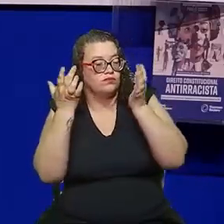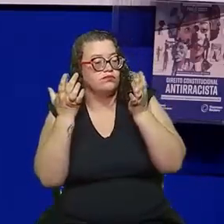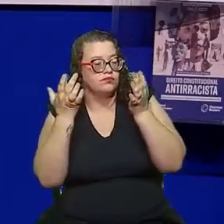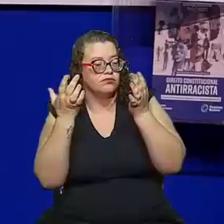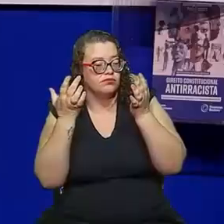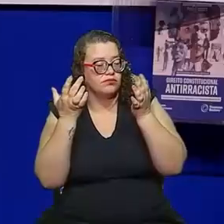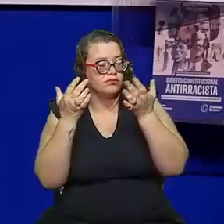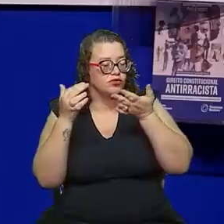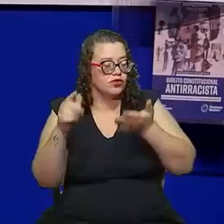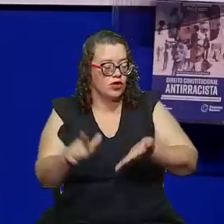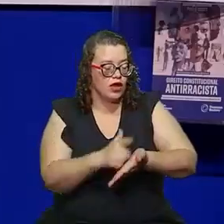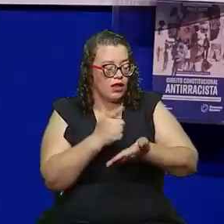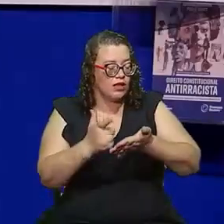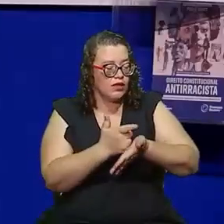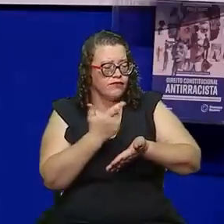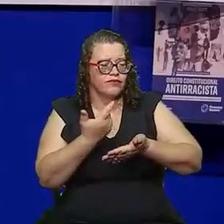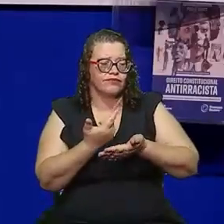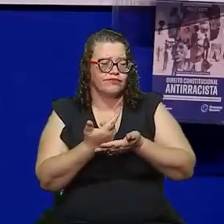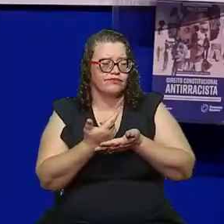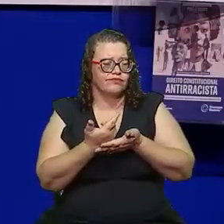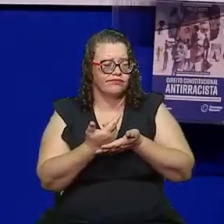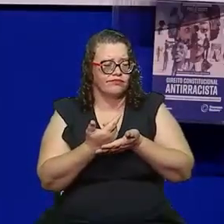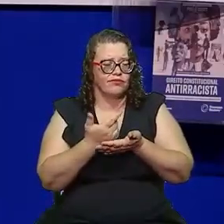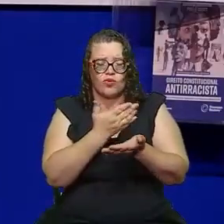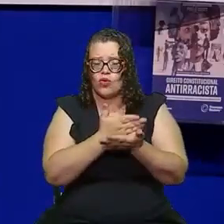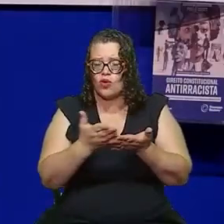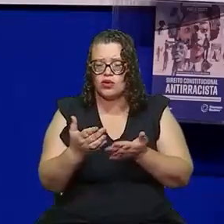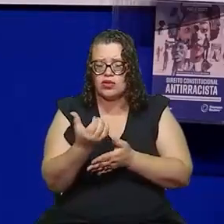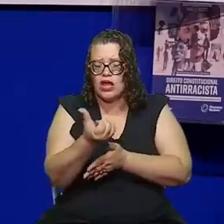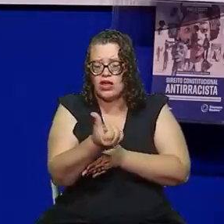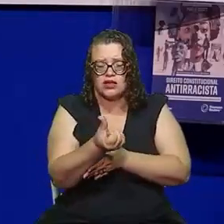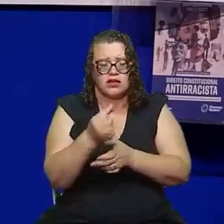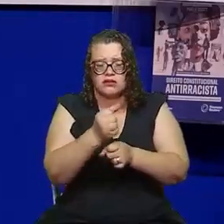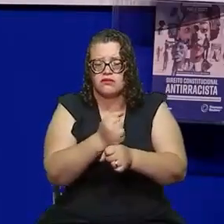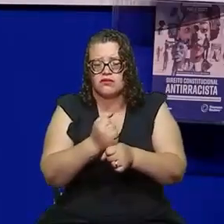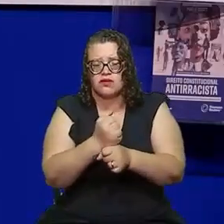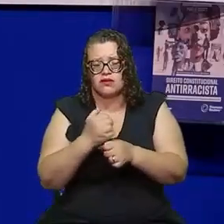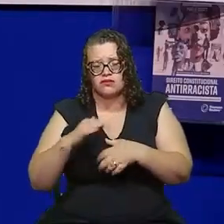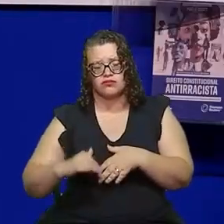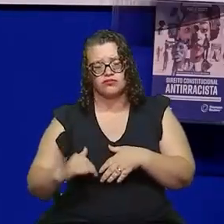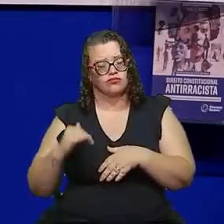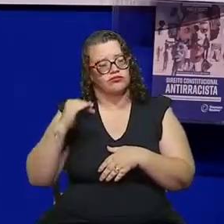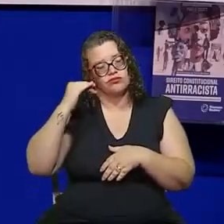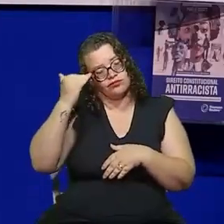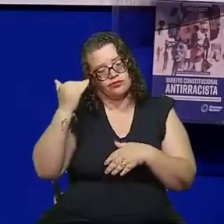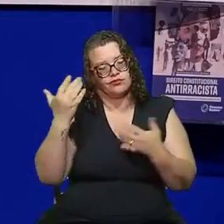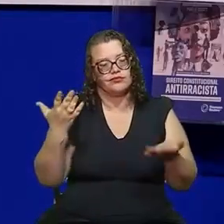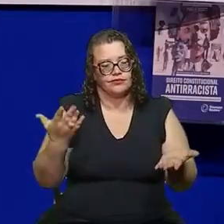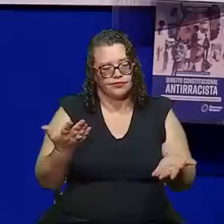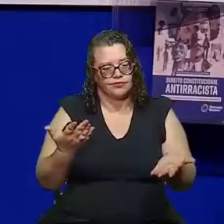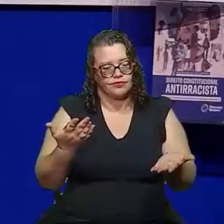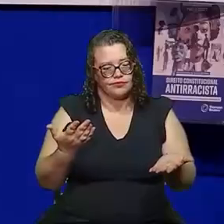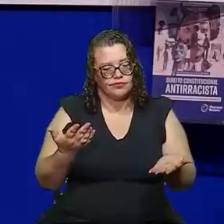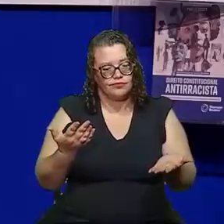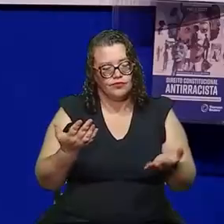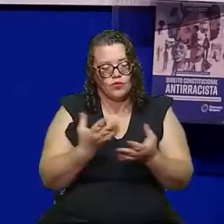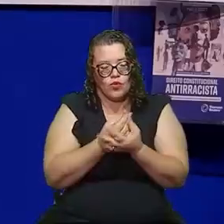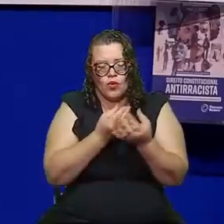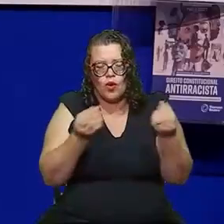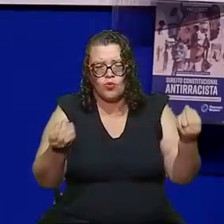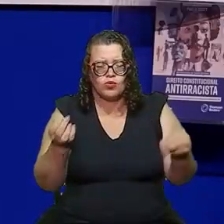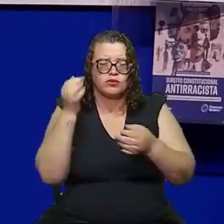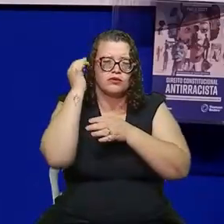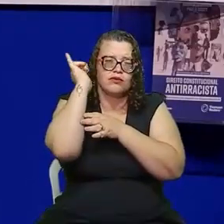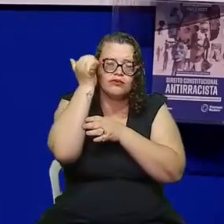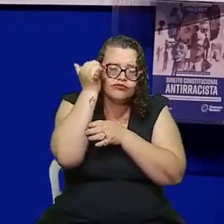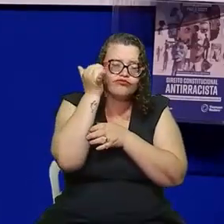Eu fui a festival de livro desde os 6 anos de idade da minha vida, então, tiro de letra, né? Tenho muita história